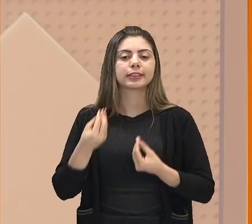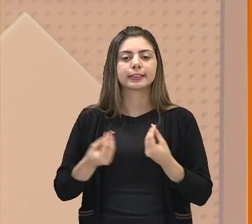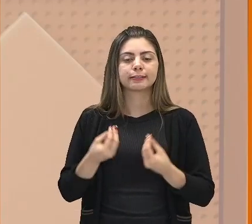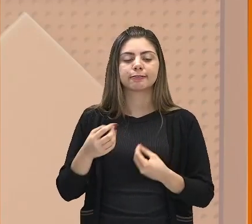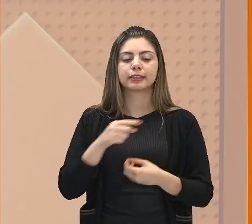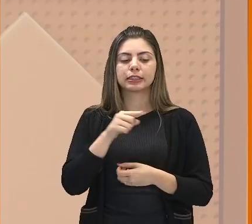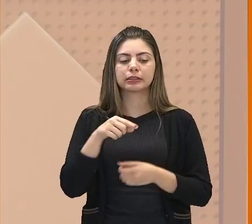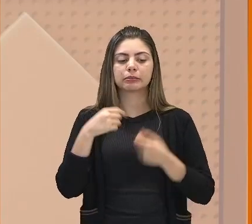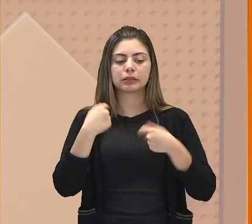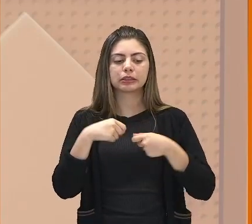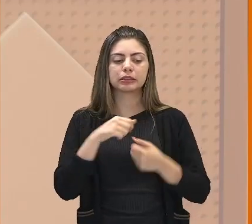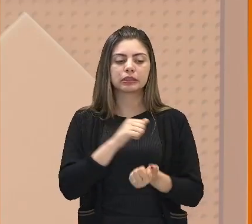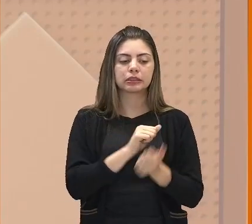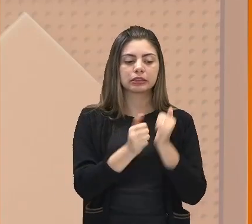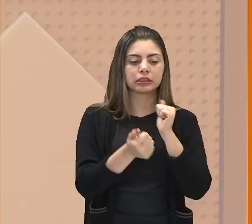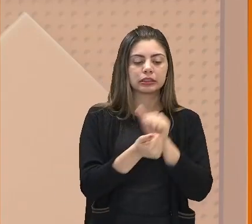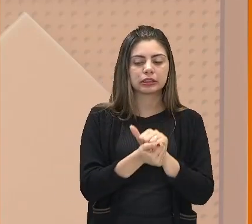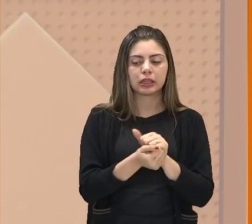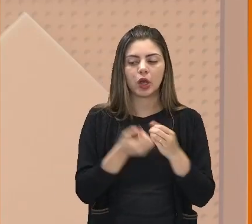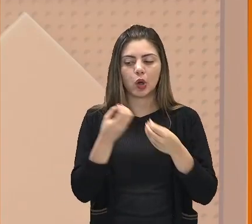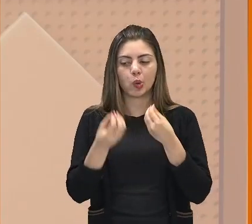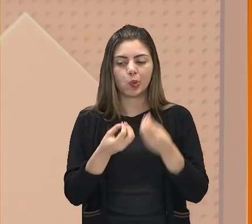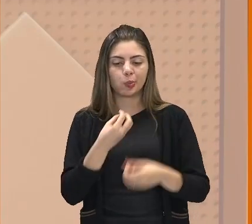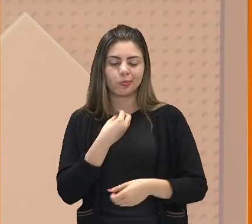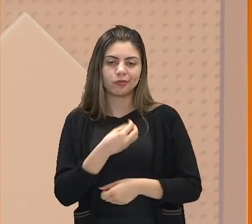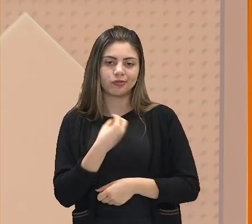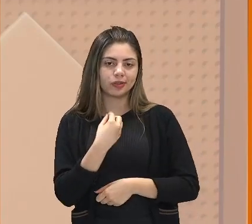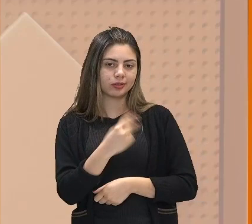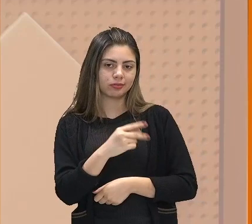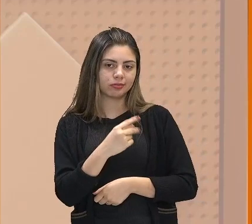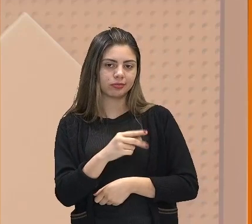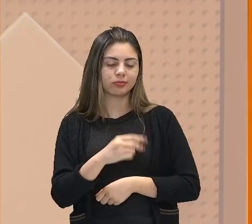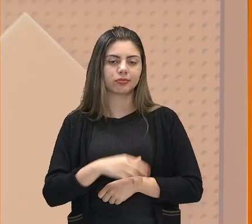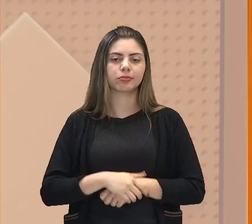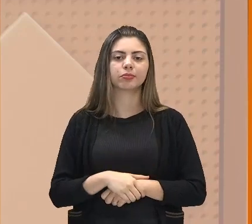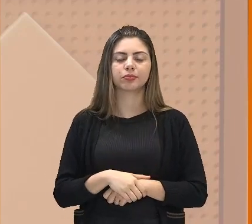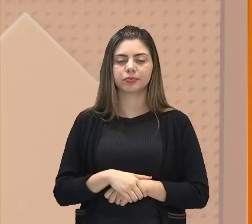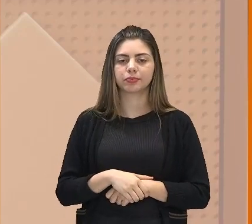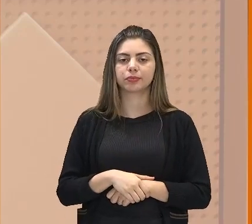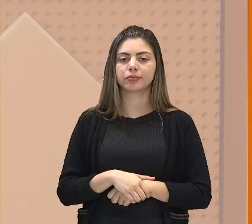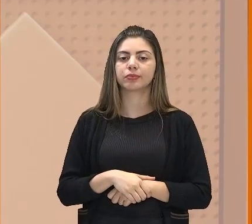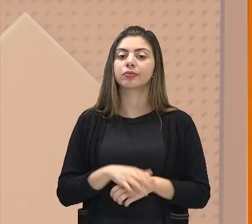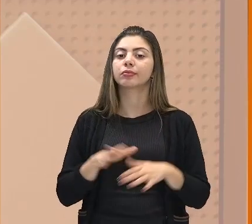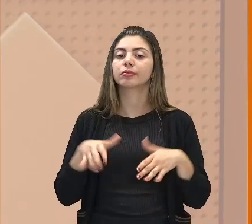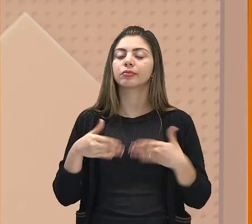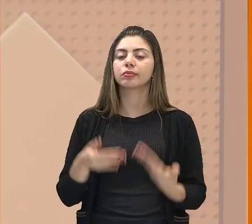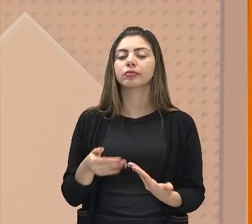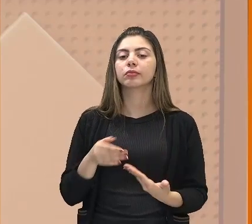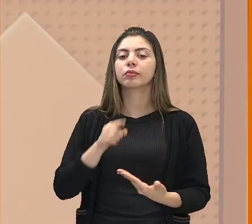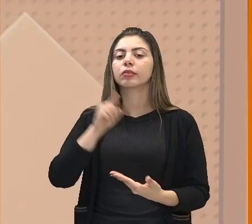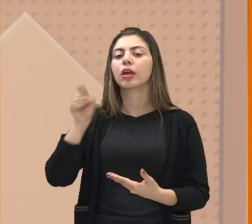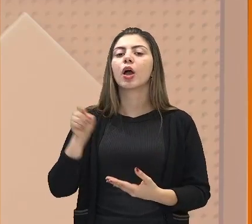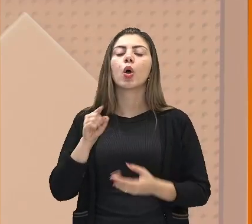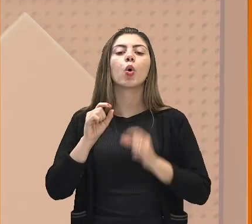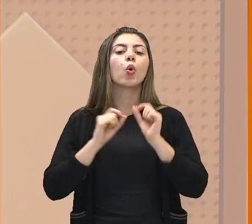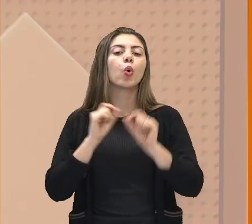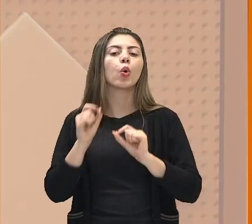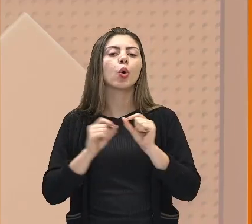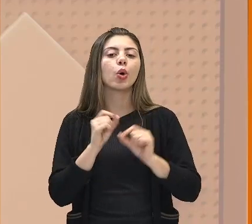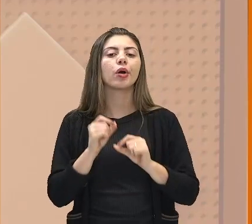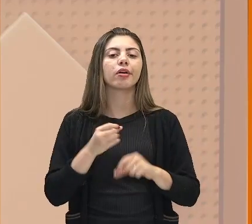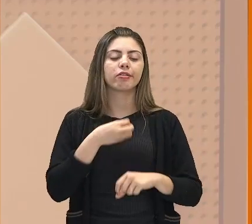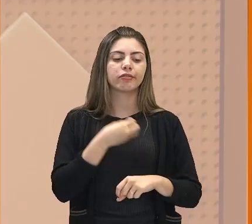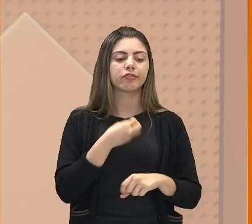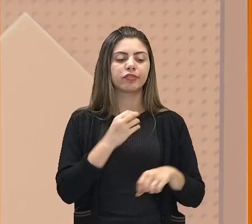se adaptar ao novo modo de vida em que eles estavam inseridos e acabaram ali, né, habitando